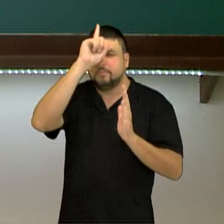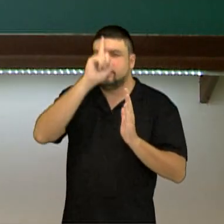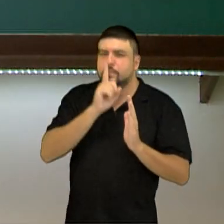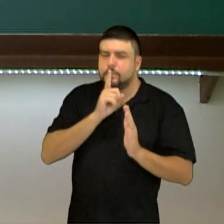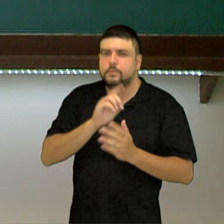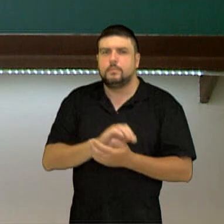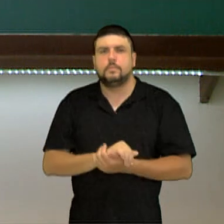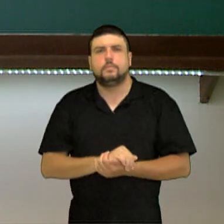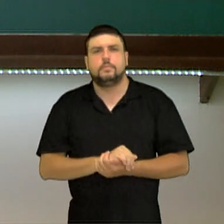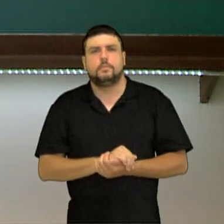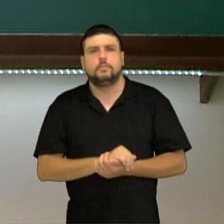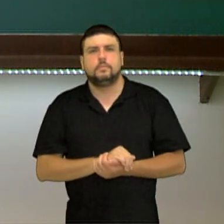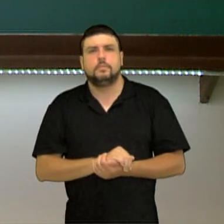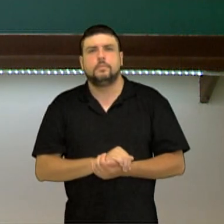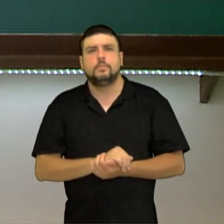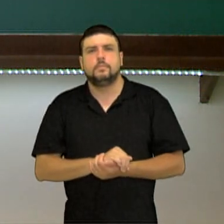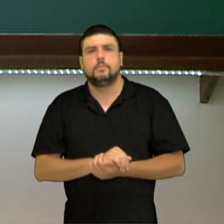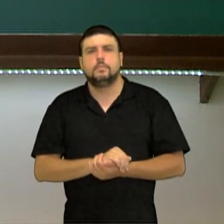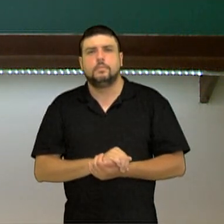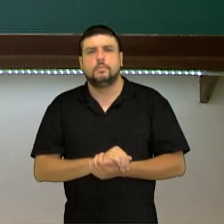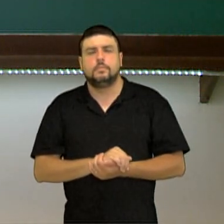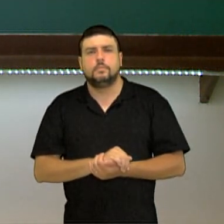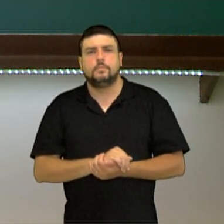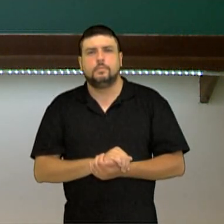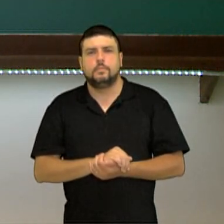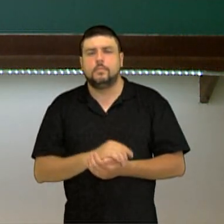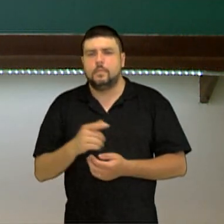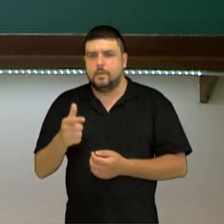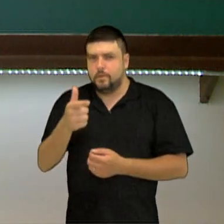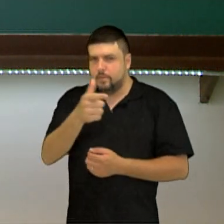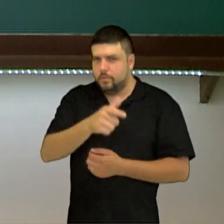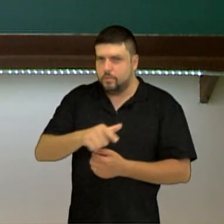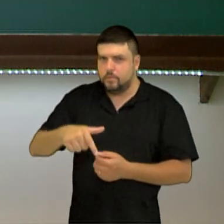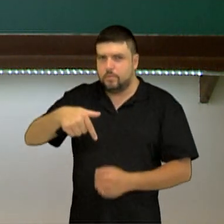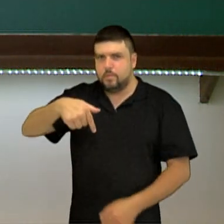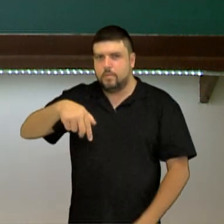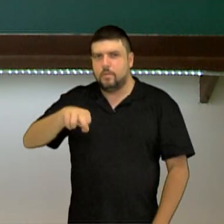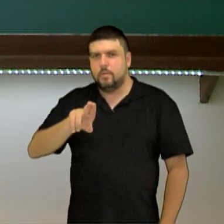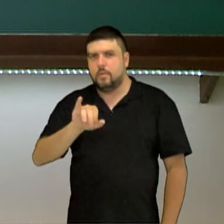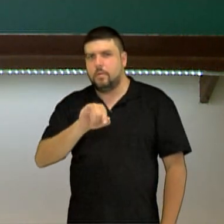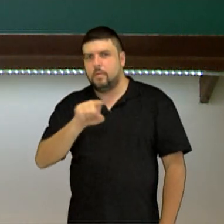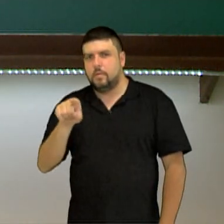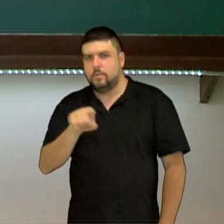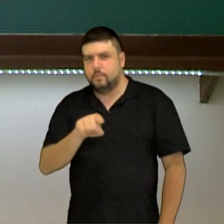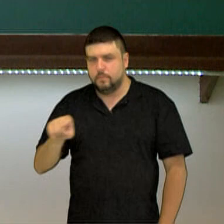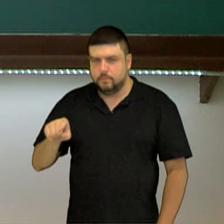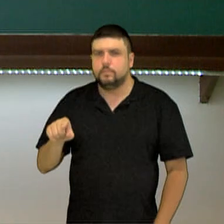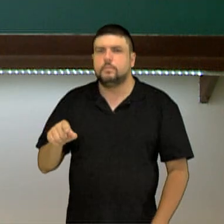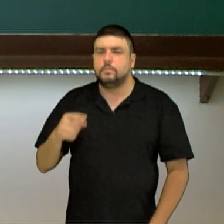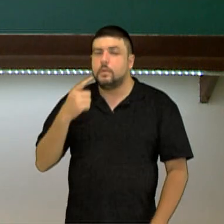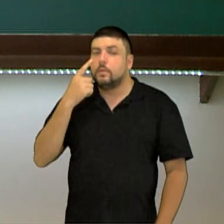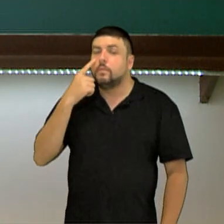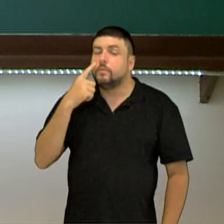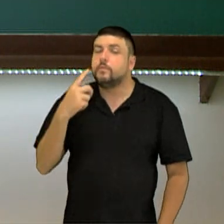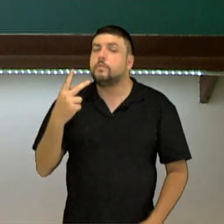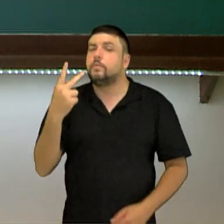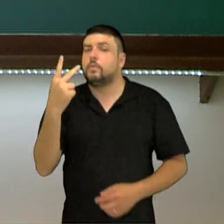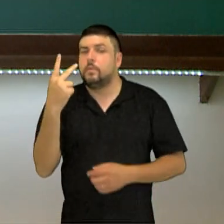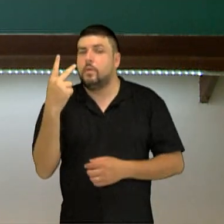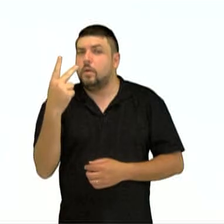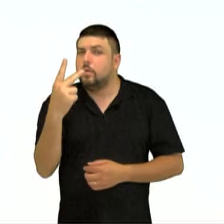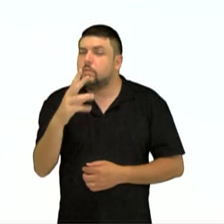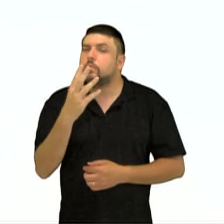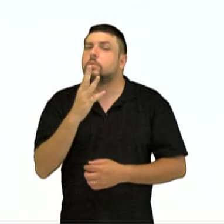Bom, nós temos aí mais um quiz, vamos ver se vamos testar seus conhecimentos.